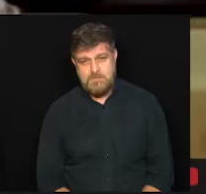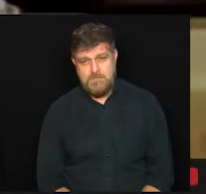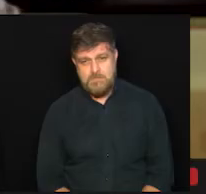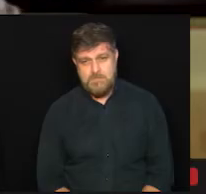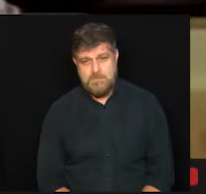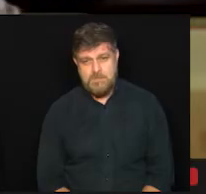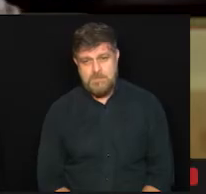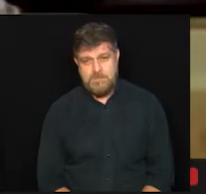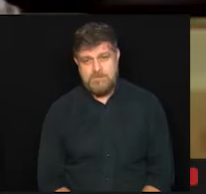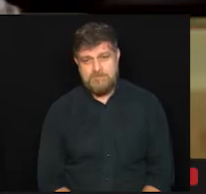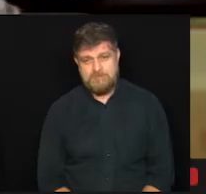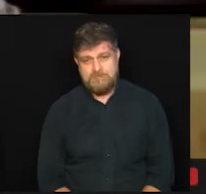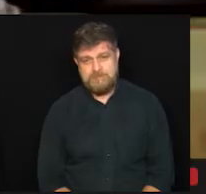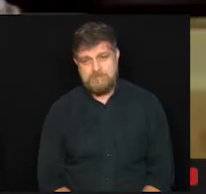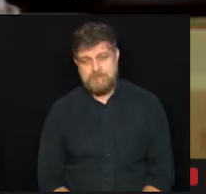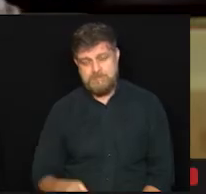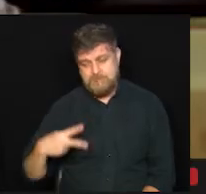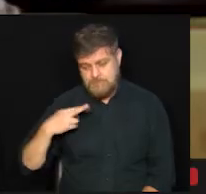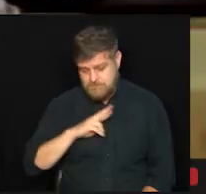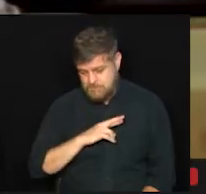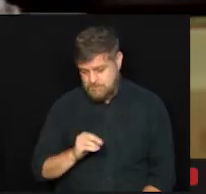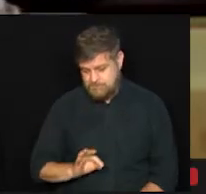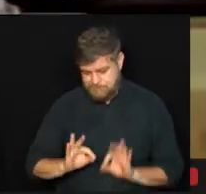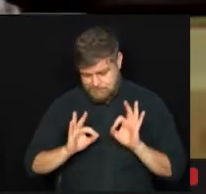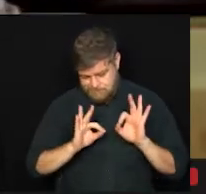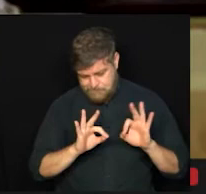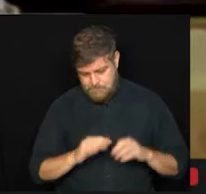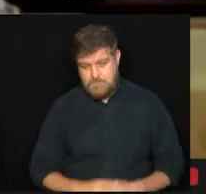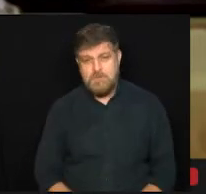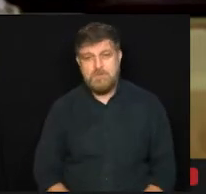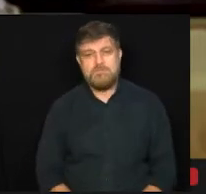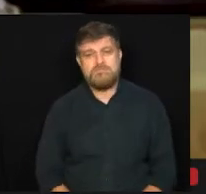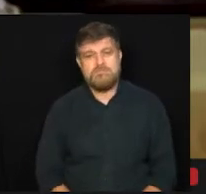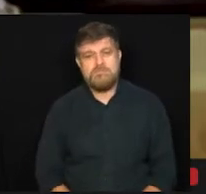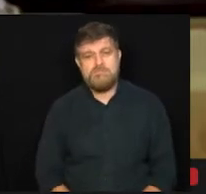Pois não, vereador Rossini, nossos convidados.